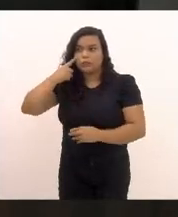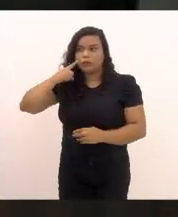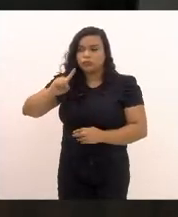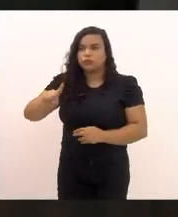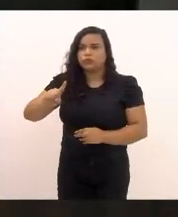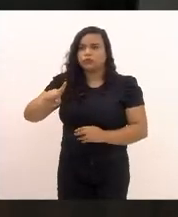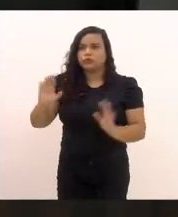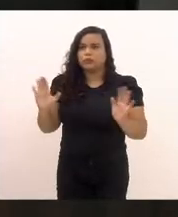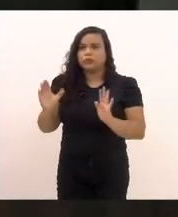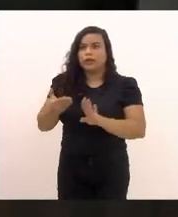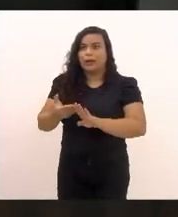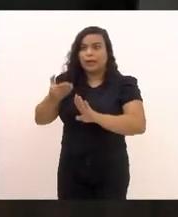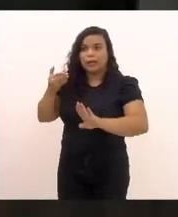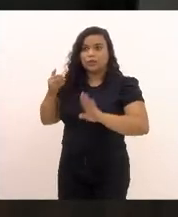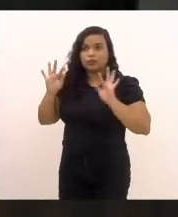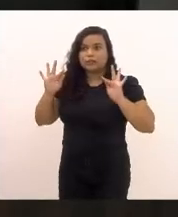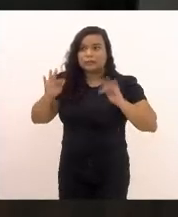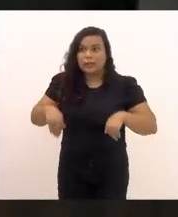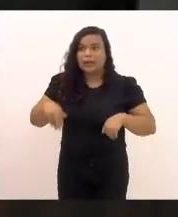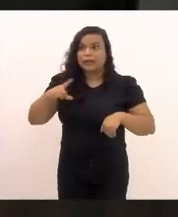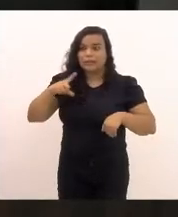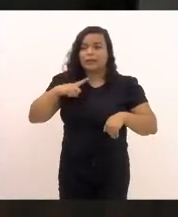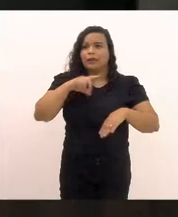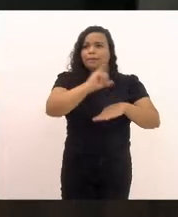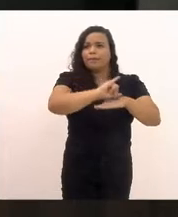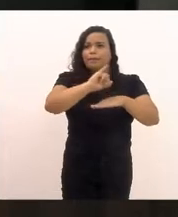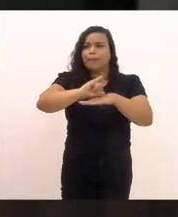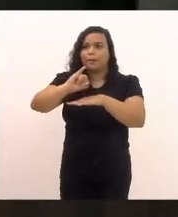antes de encerrar, há sobre a mesa